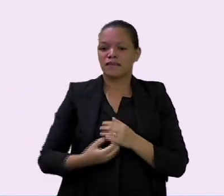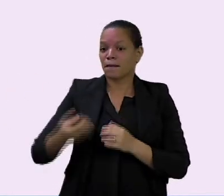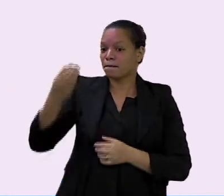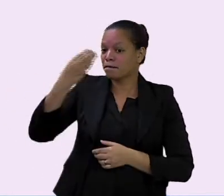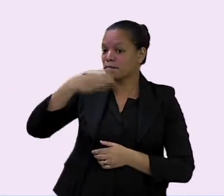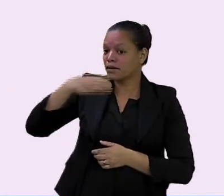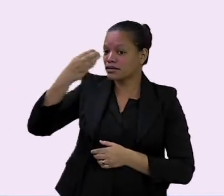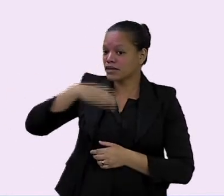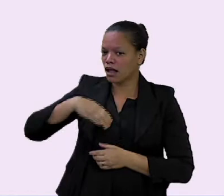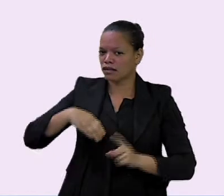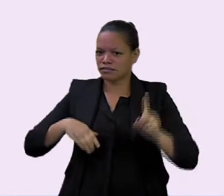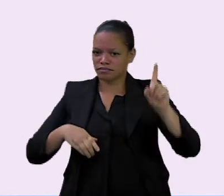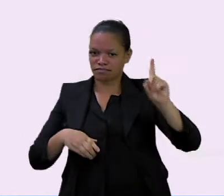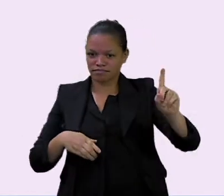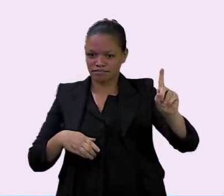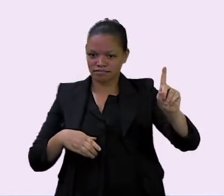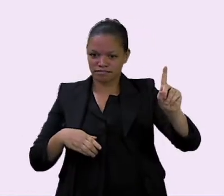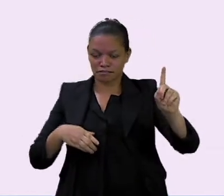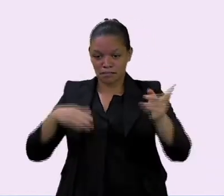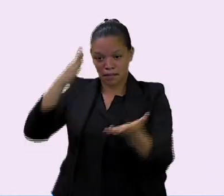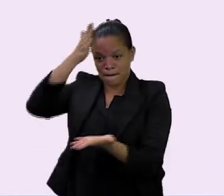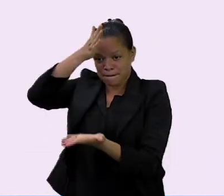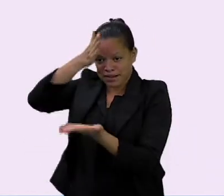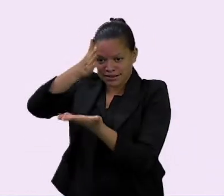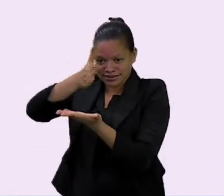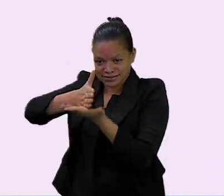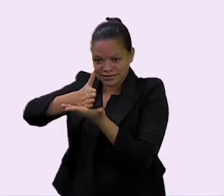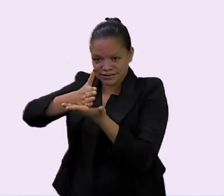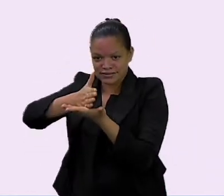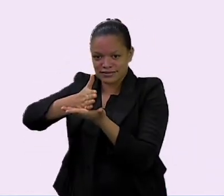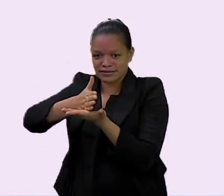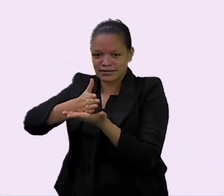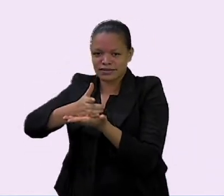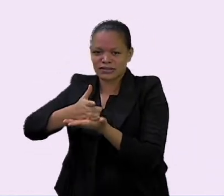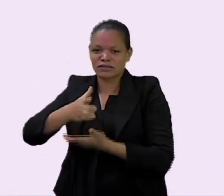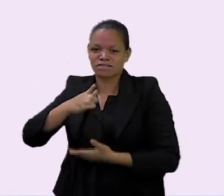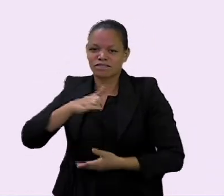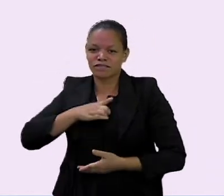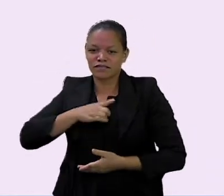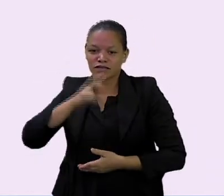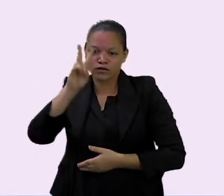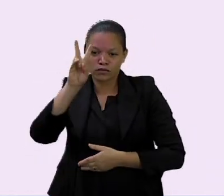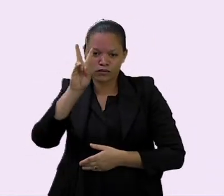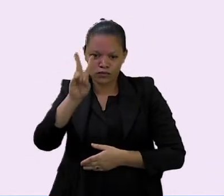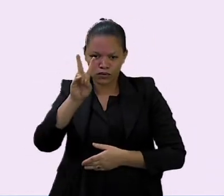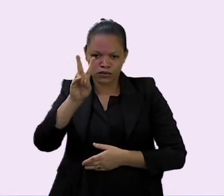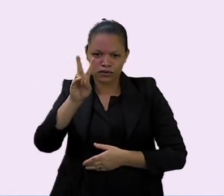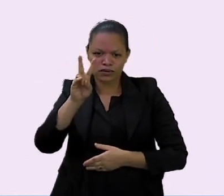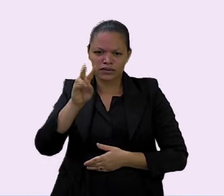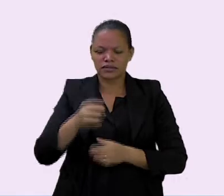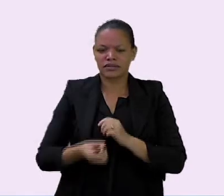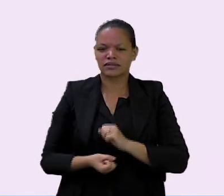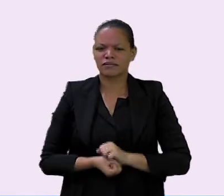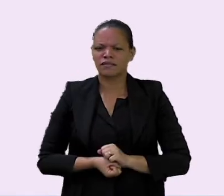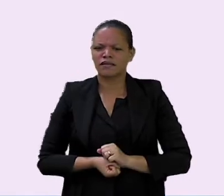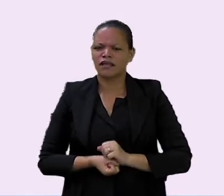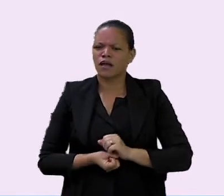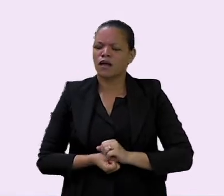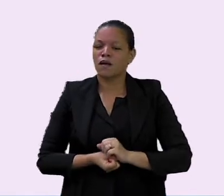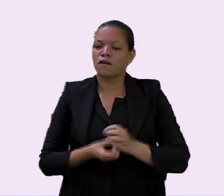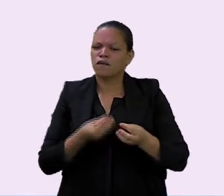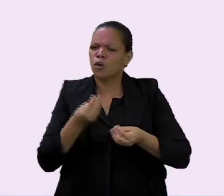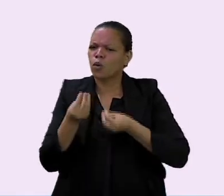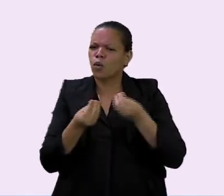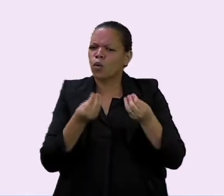meio, eu fiquei com 2 partes, não foi? Então, o meu denominador aqui, olha, ele passou a ser 2, porque eu fiquei com